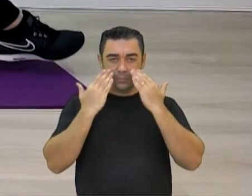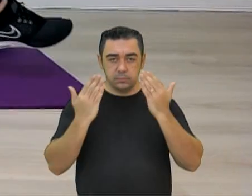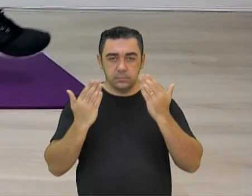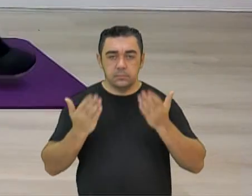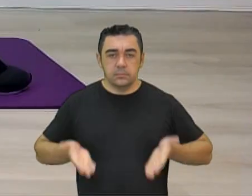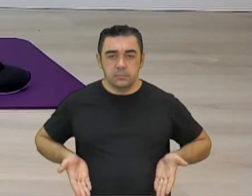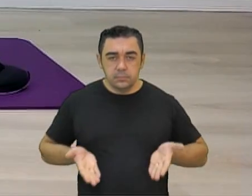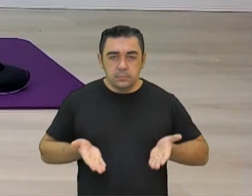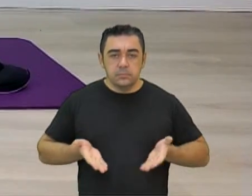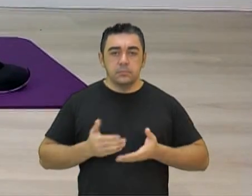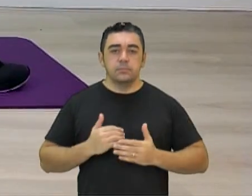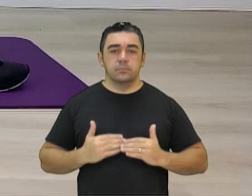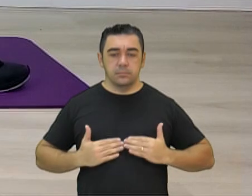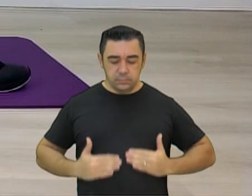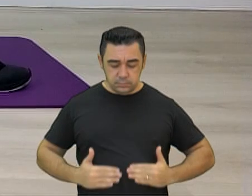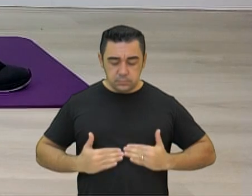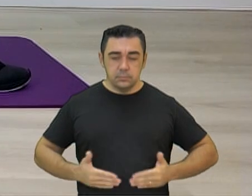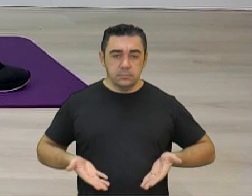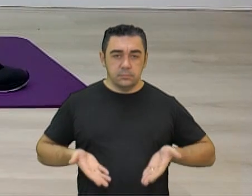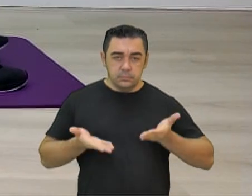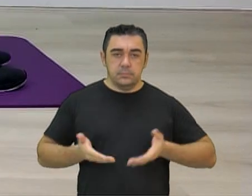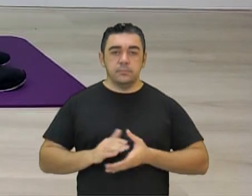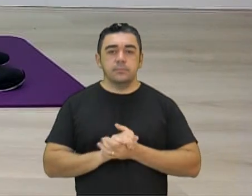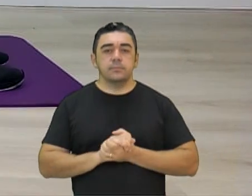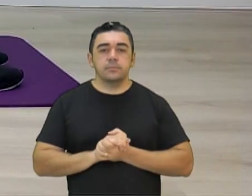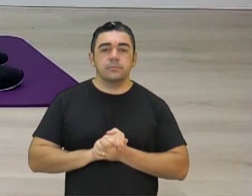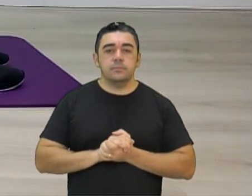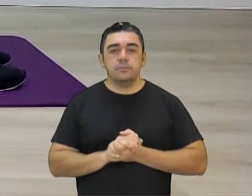Aqui, ó, barriga pra cima, certo?